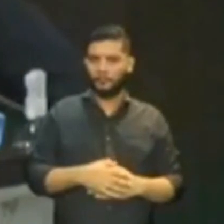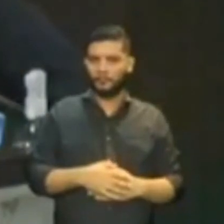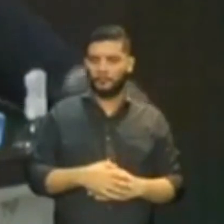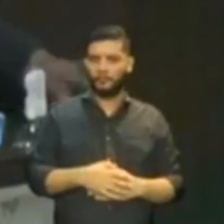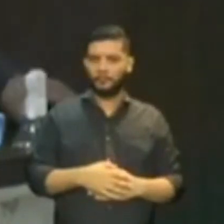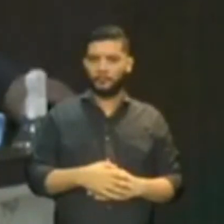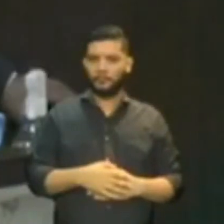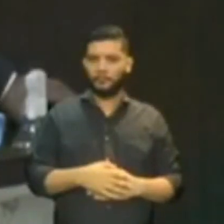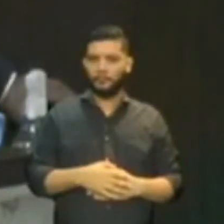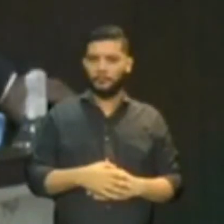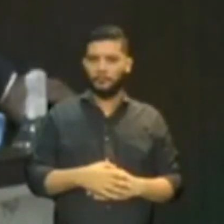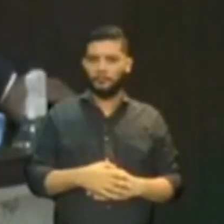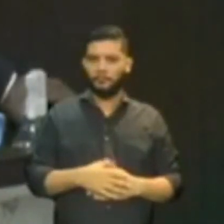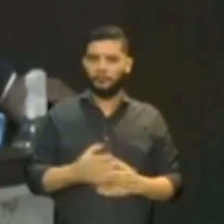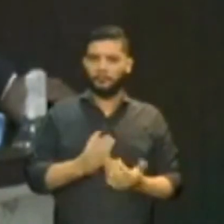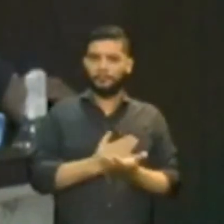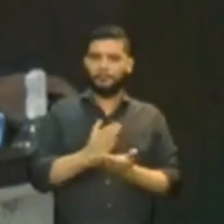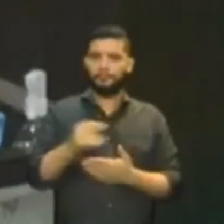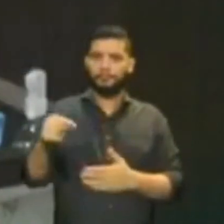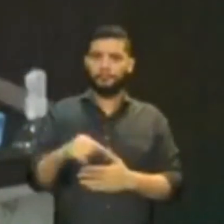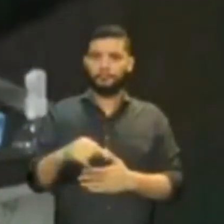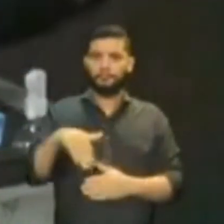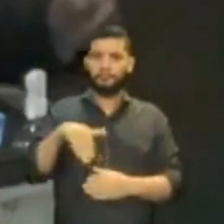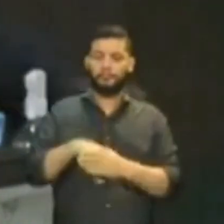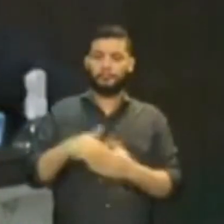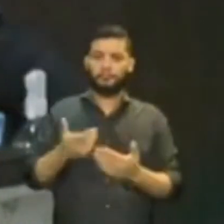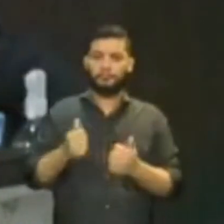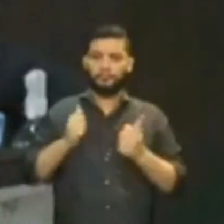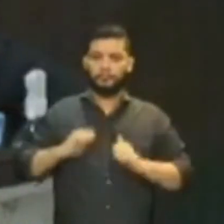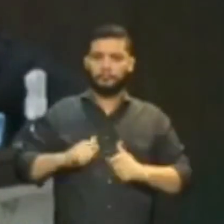Que já começou aqui nessa casa numa votação que está gerando polêmica?